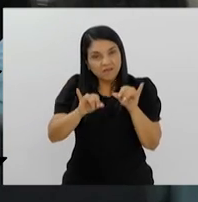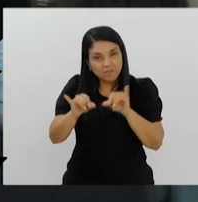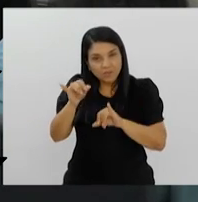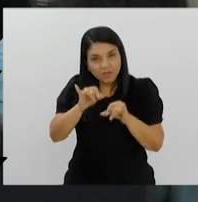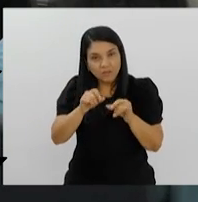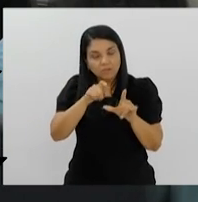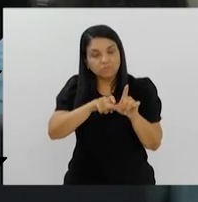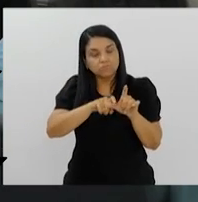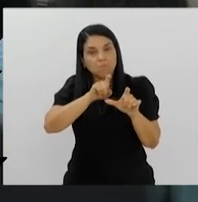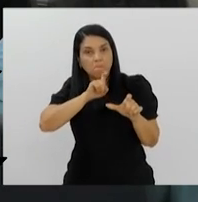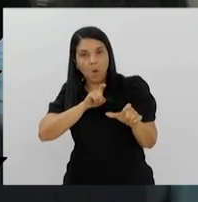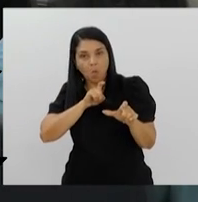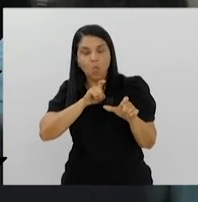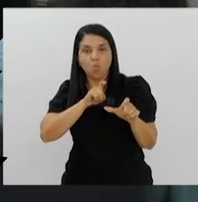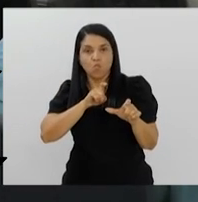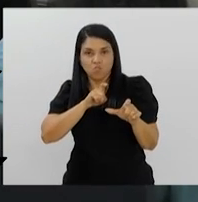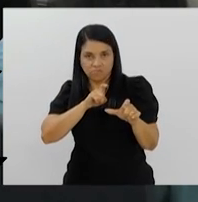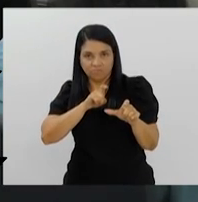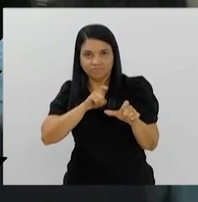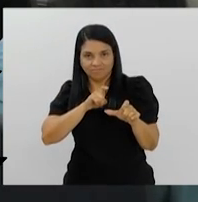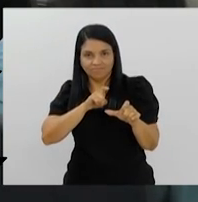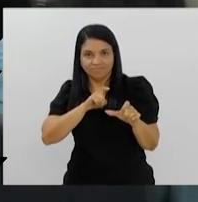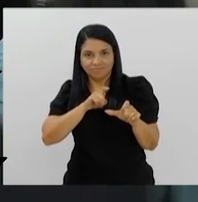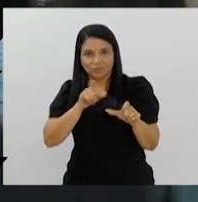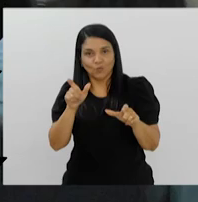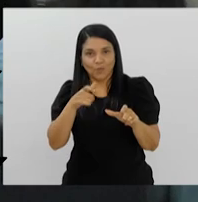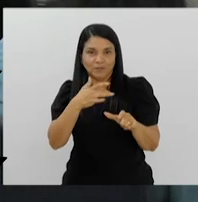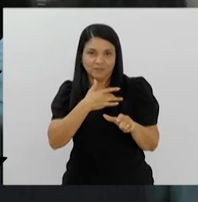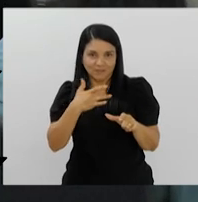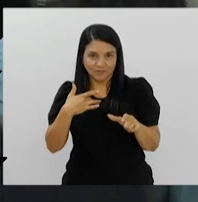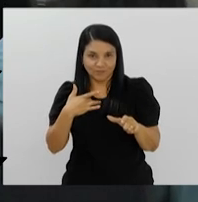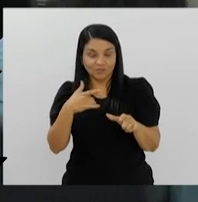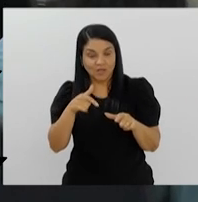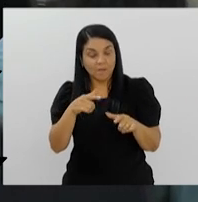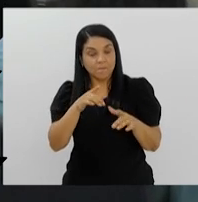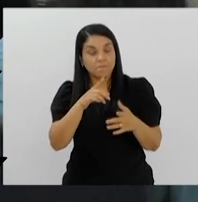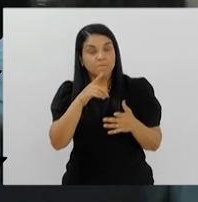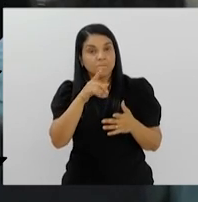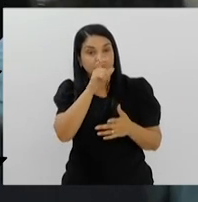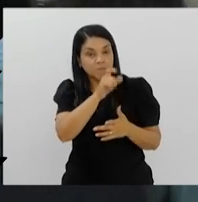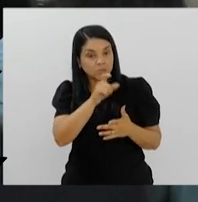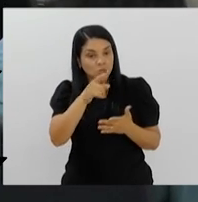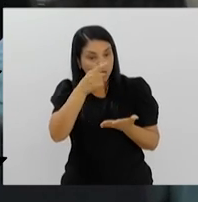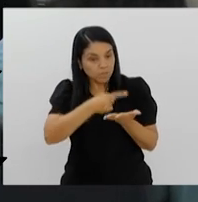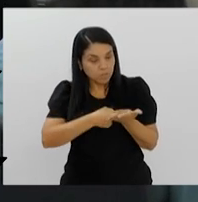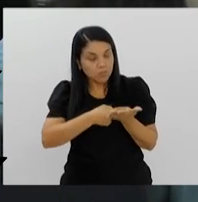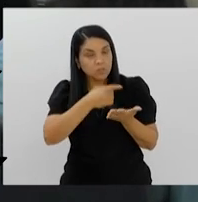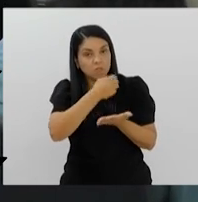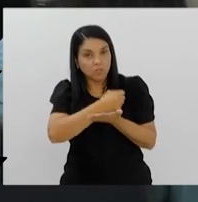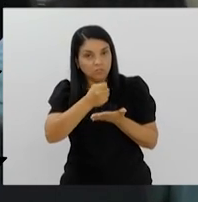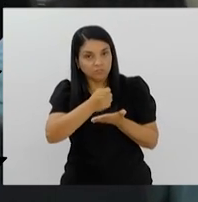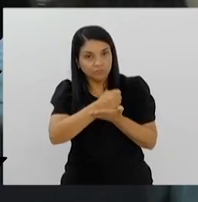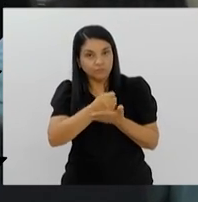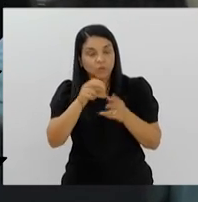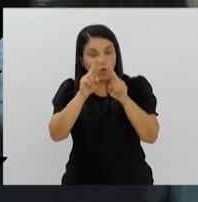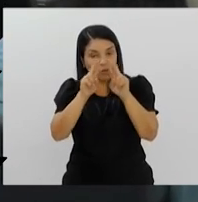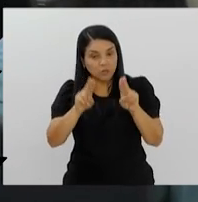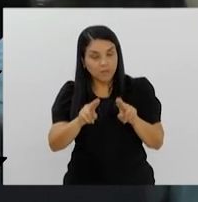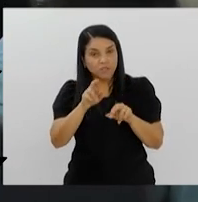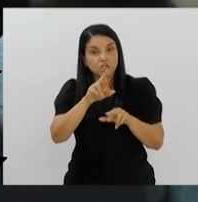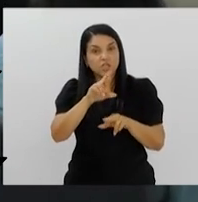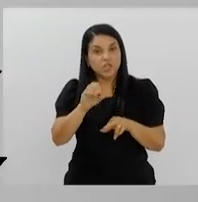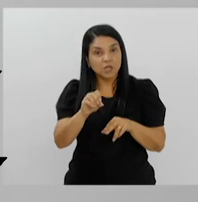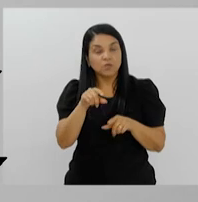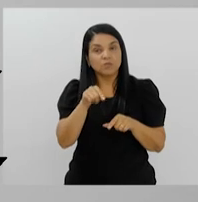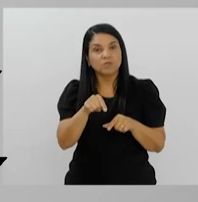descredenciados e aquela pessoa que havia firmado pactuado um contrato de prestação de serviço com a Unimed Rio